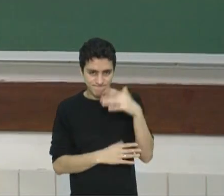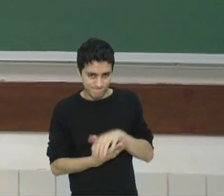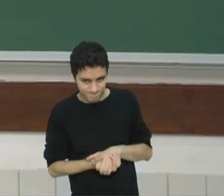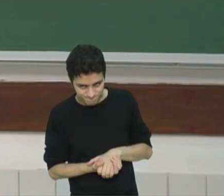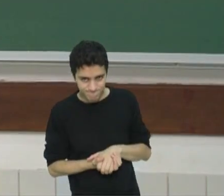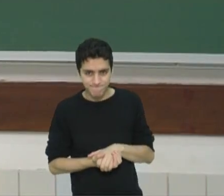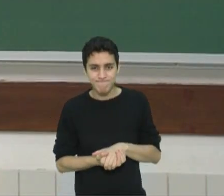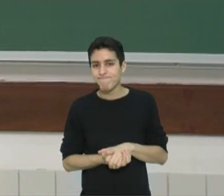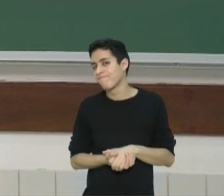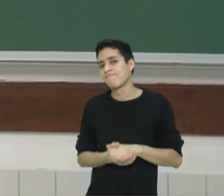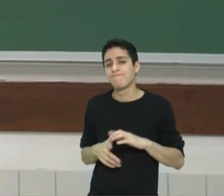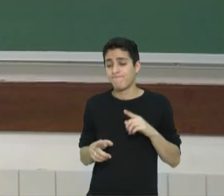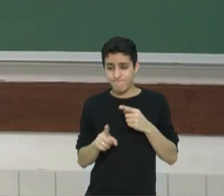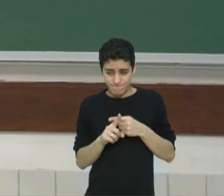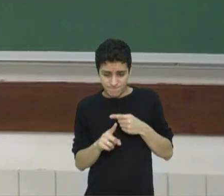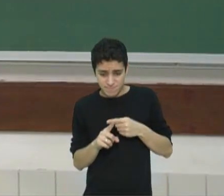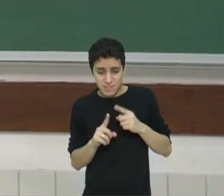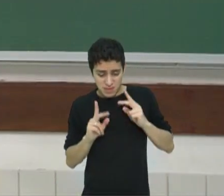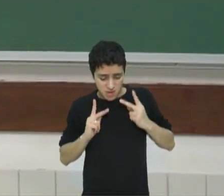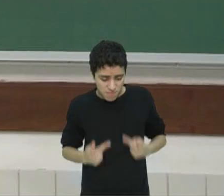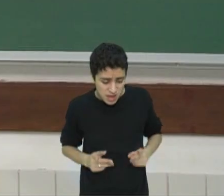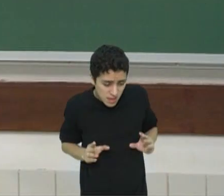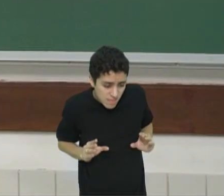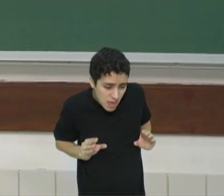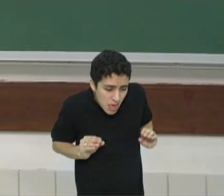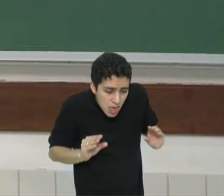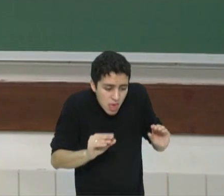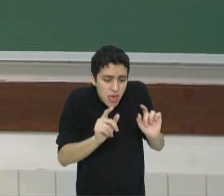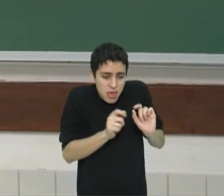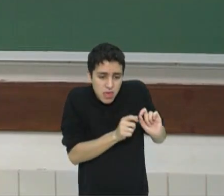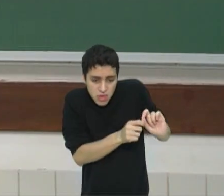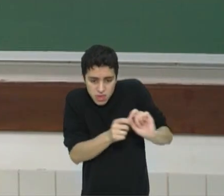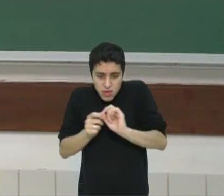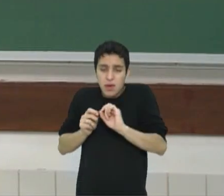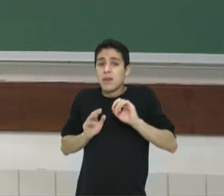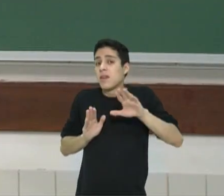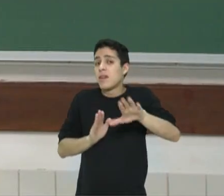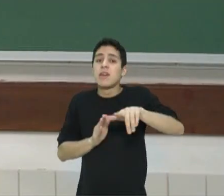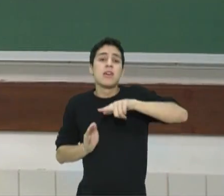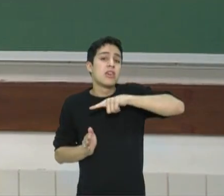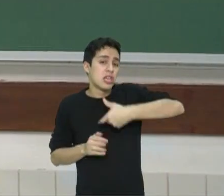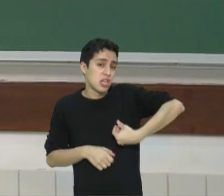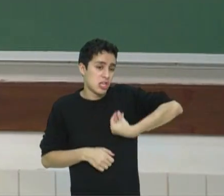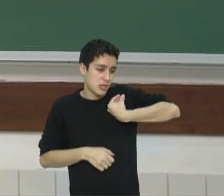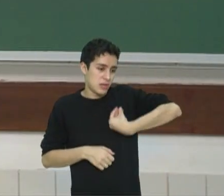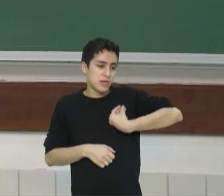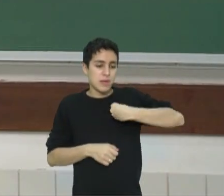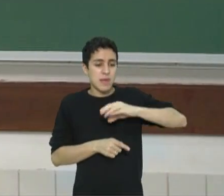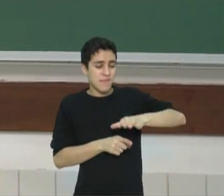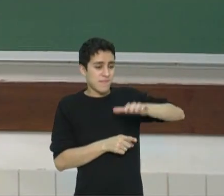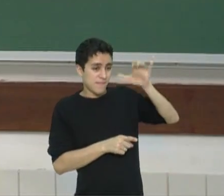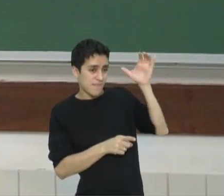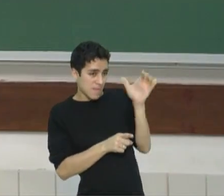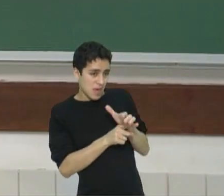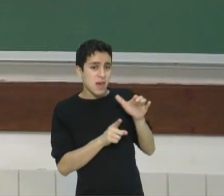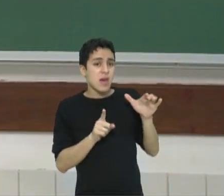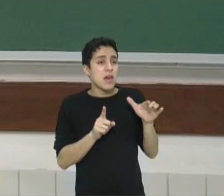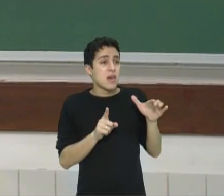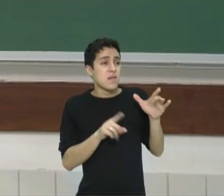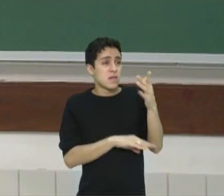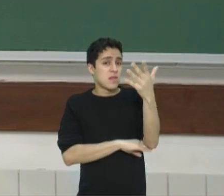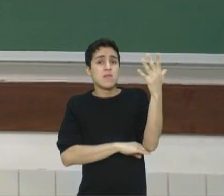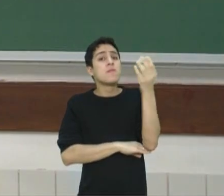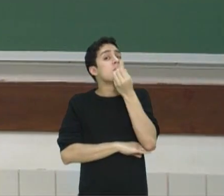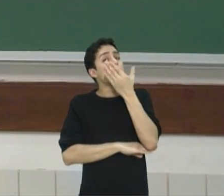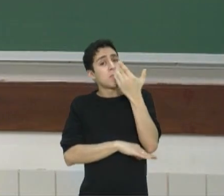são originárias das atividades no antes mas eu gostaria de reforçar isso pessoal existem impactos ambientais positivos